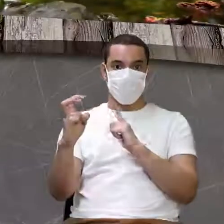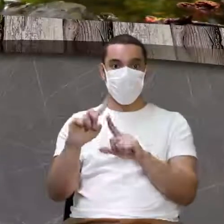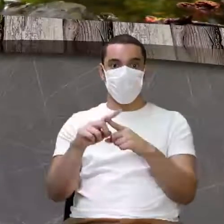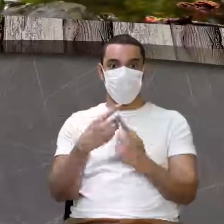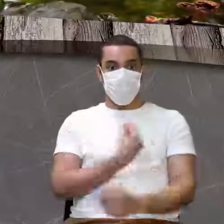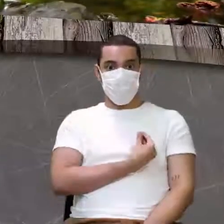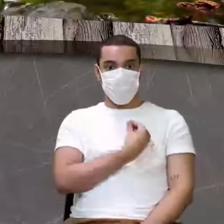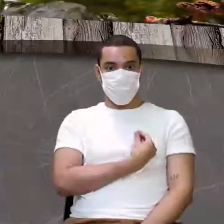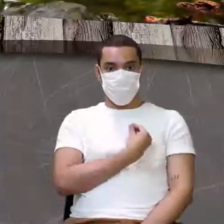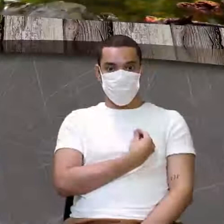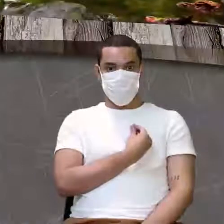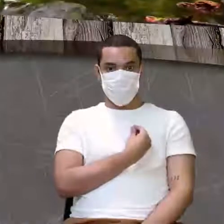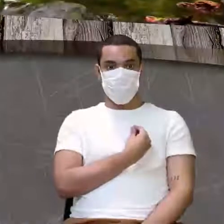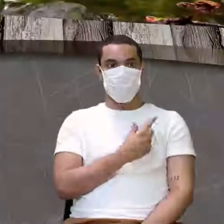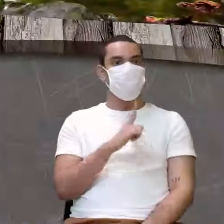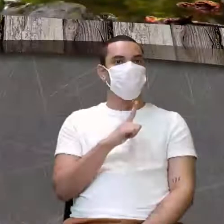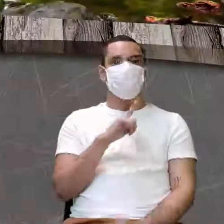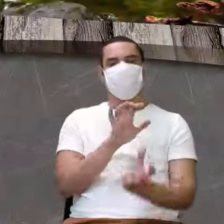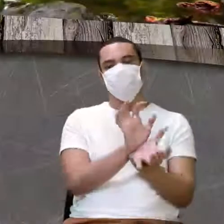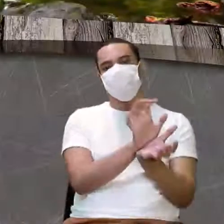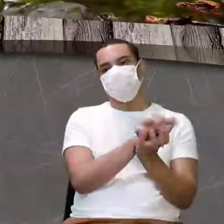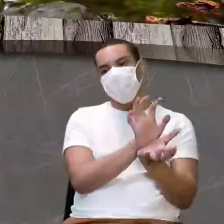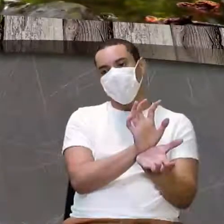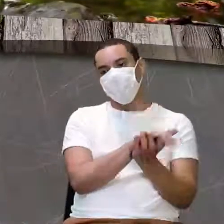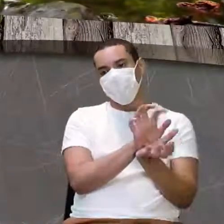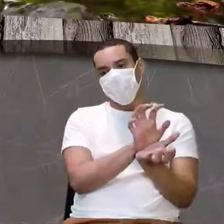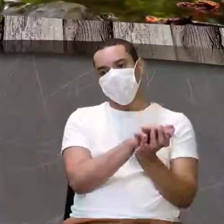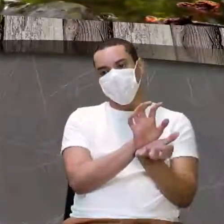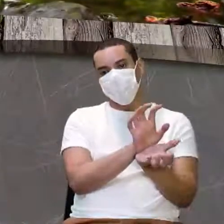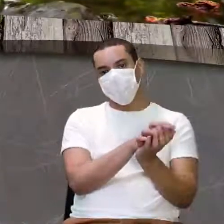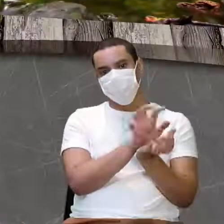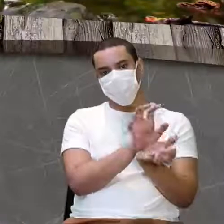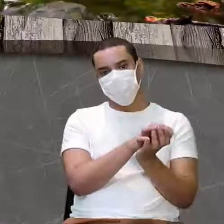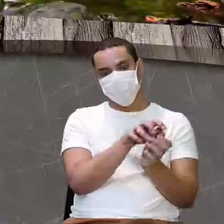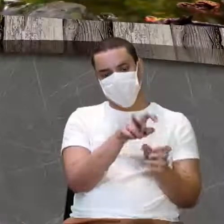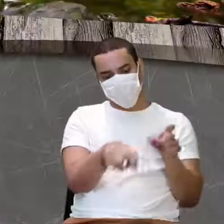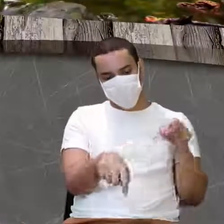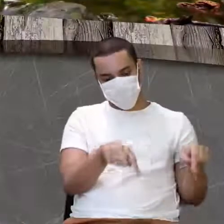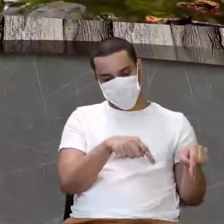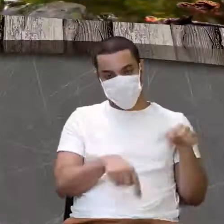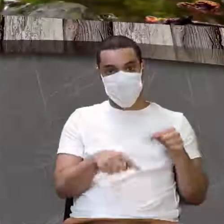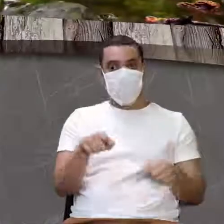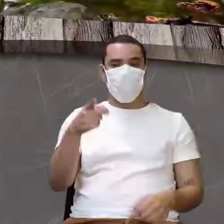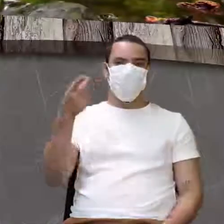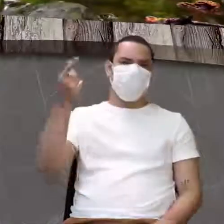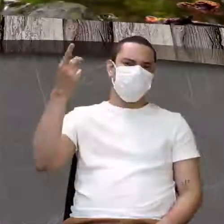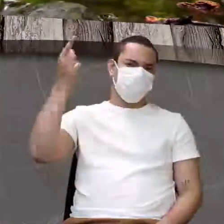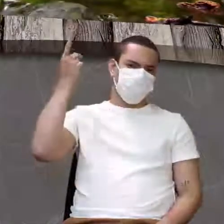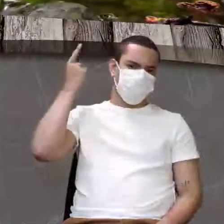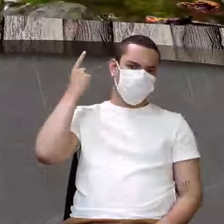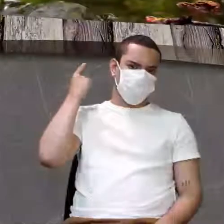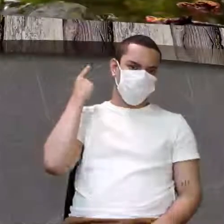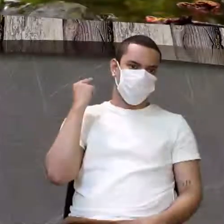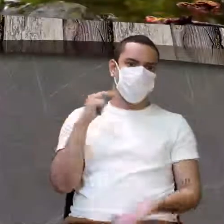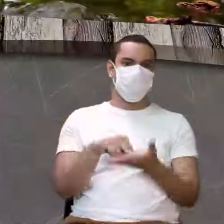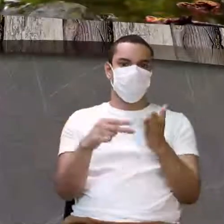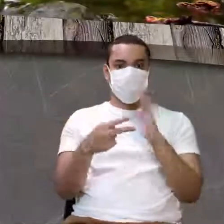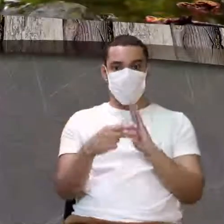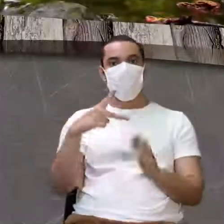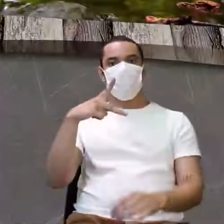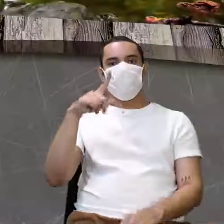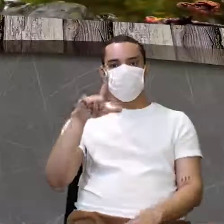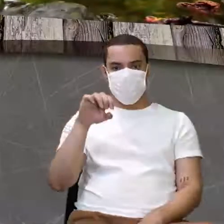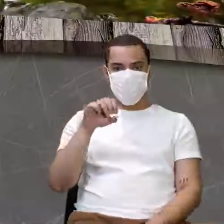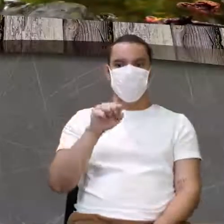dos membros é uma característica primitiva e ela vai ser uma plesiomorfia.